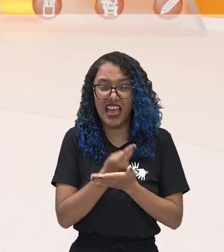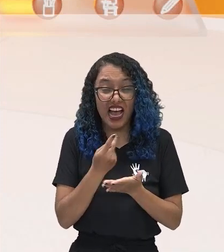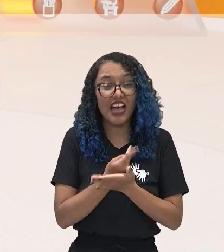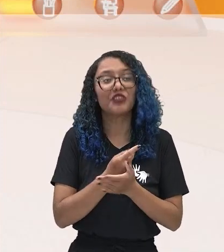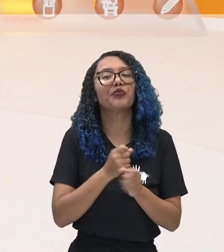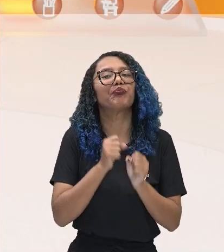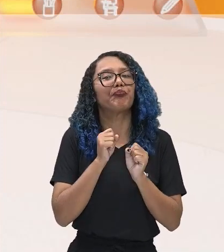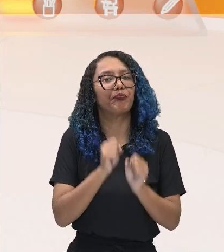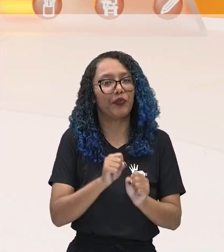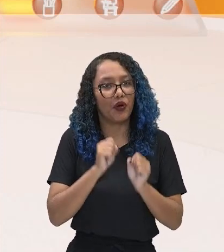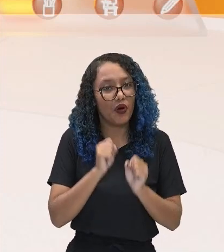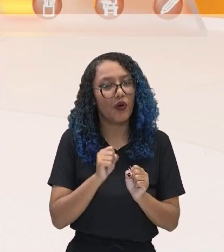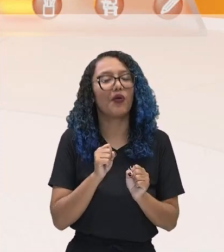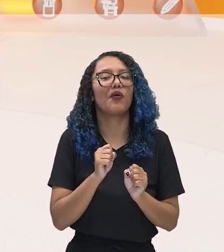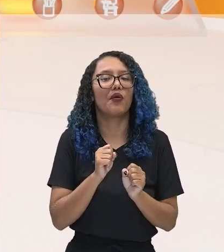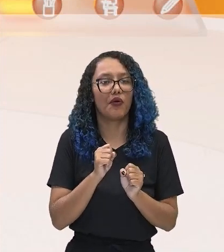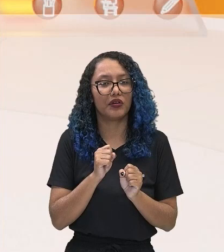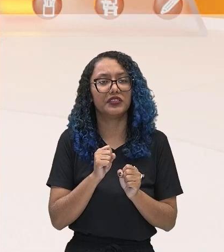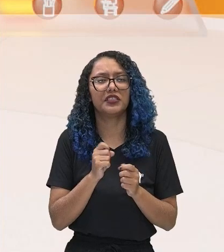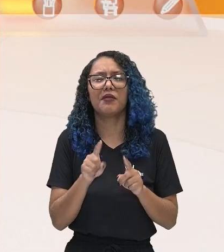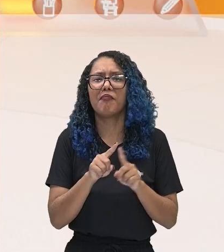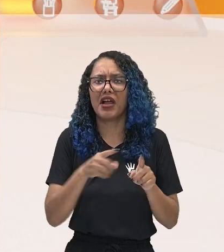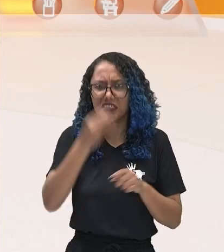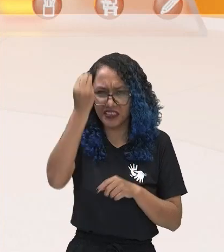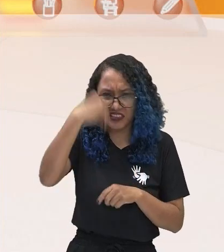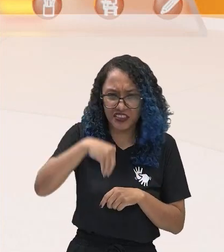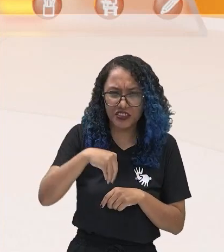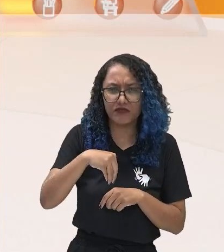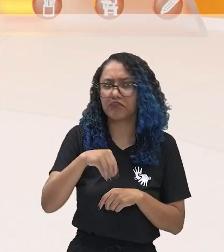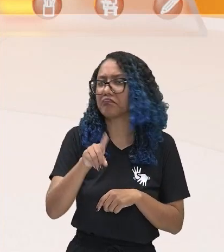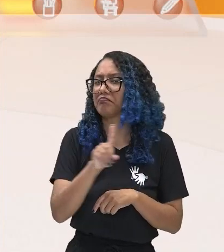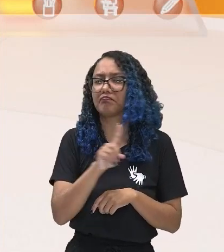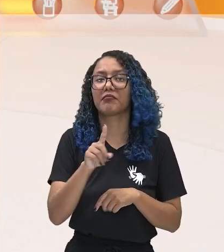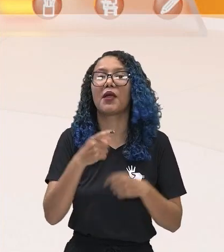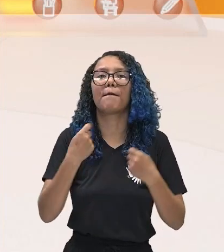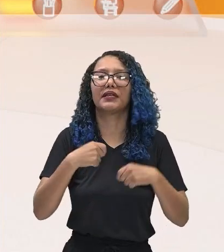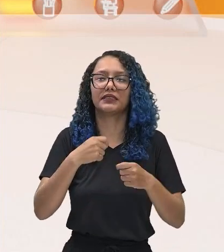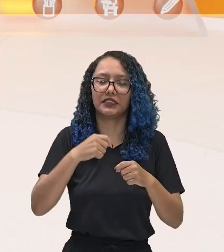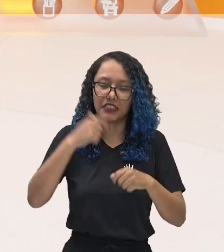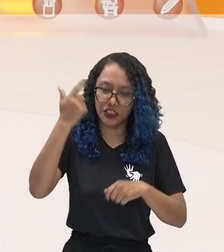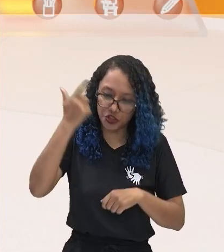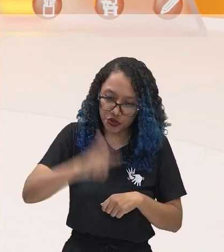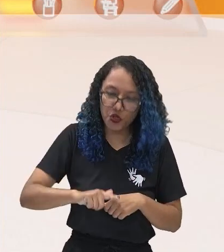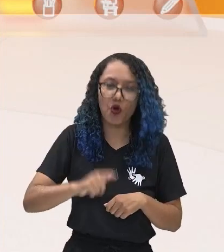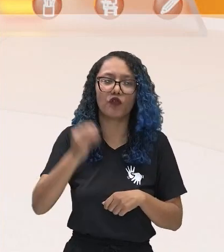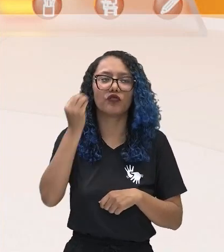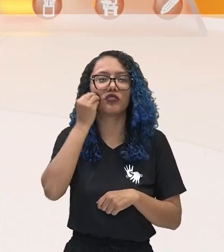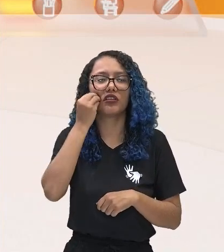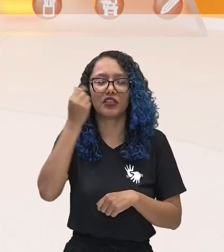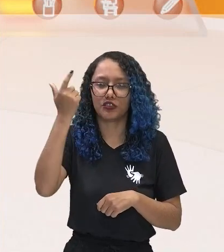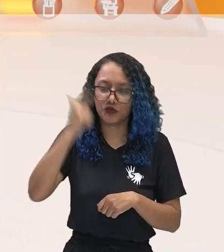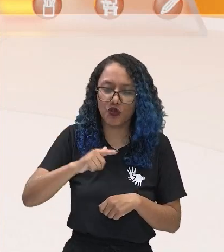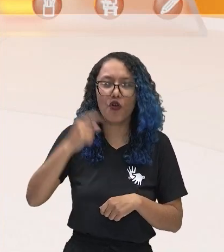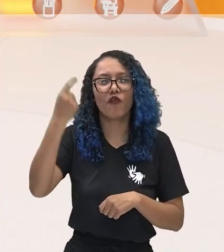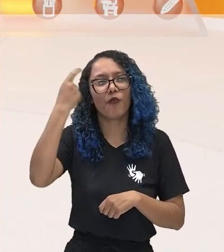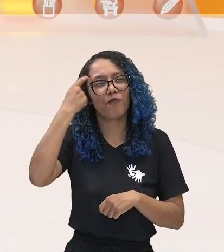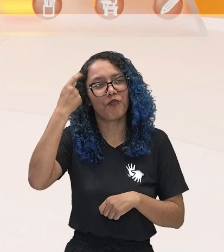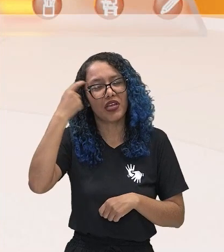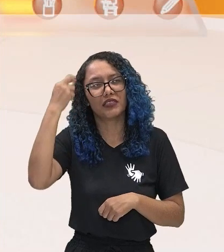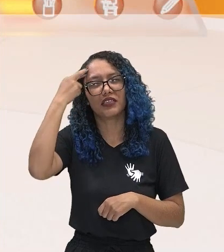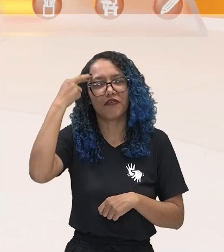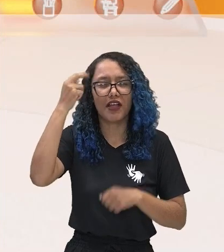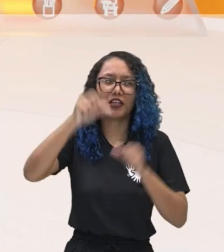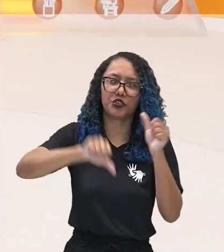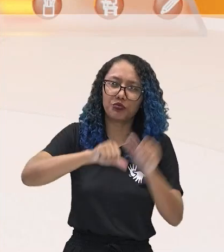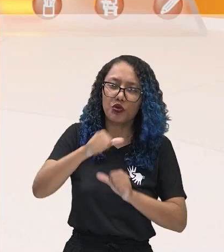que vai acontecer aí? Desistir de tudo? Não. Eu tenho que recomeçar, eu tenho que repensar, eu tenho que refazer esse